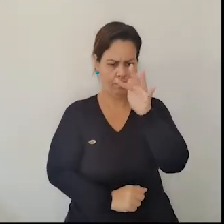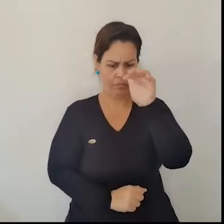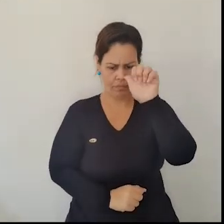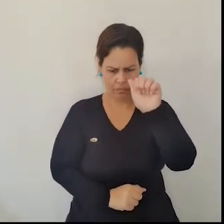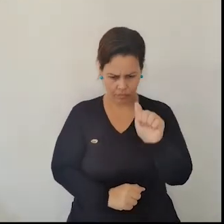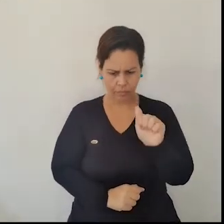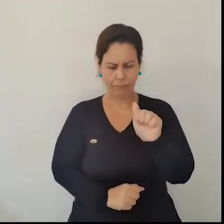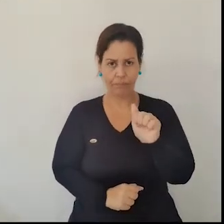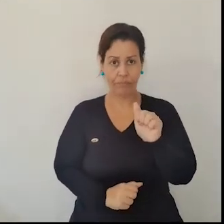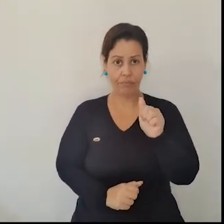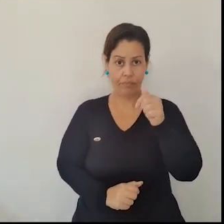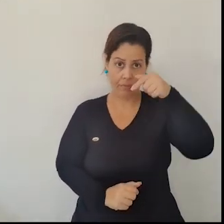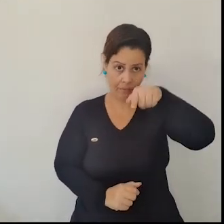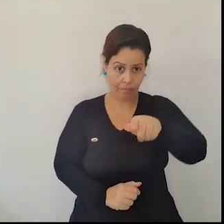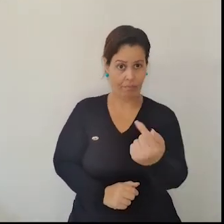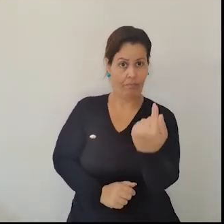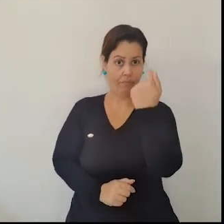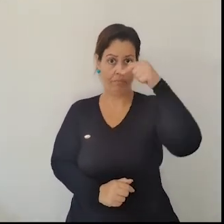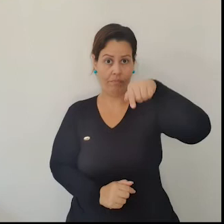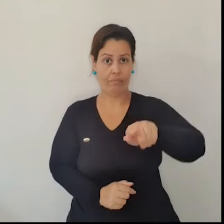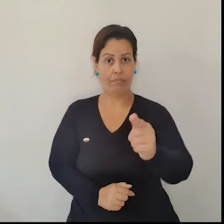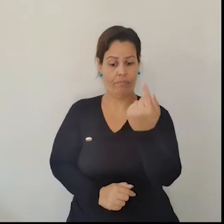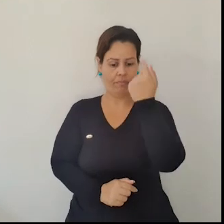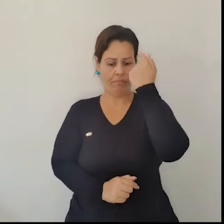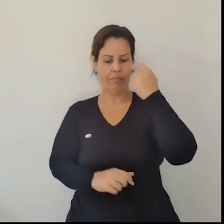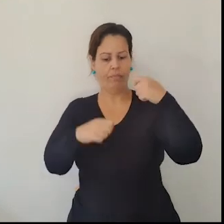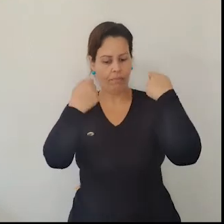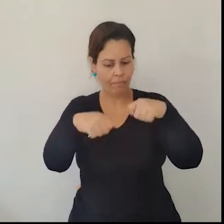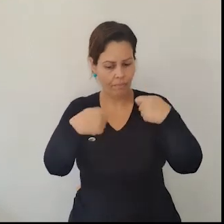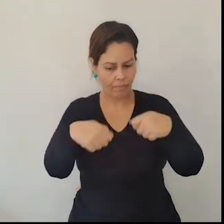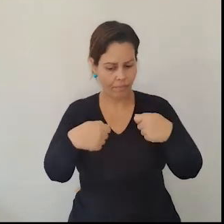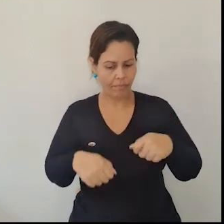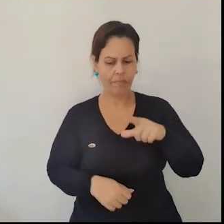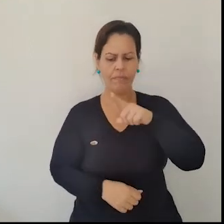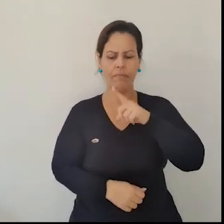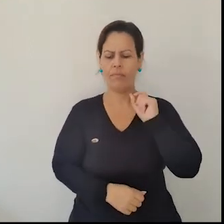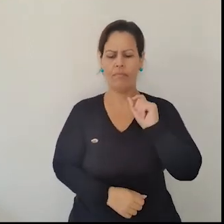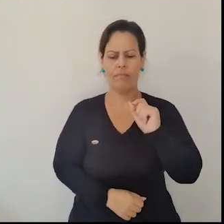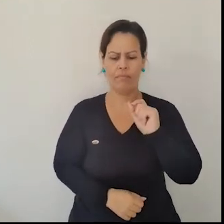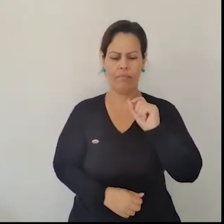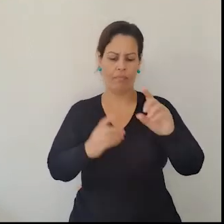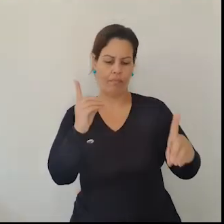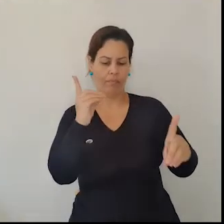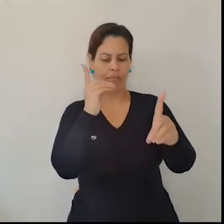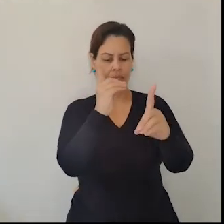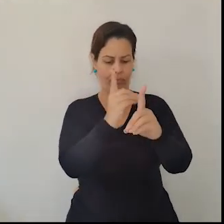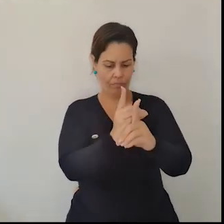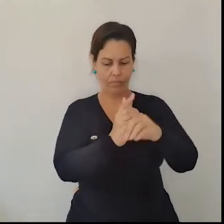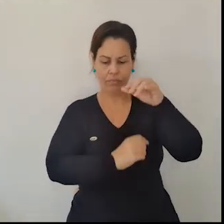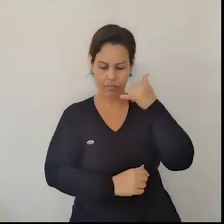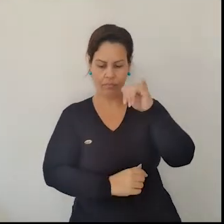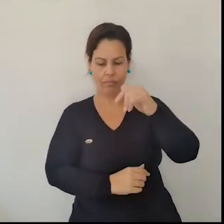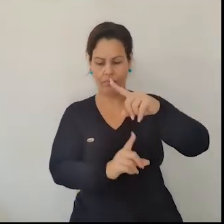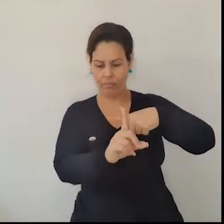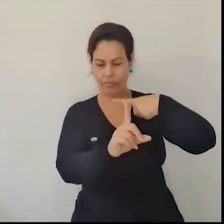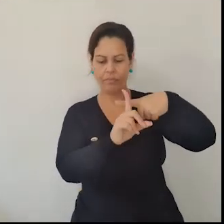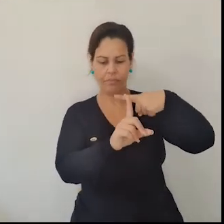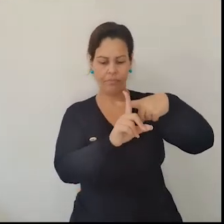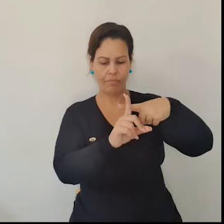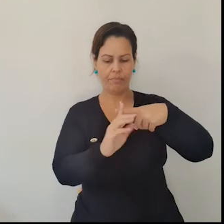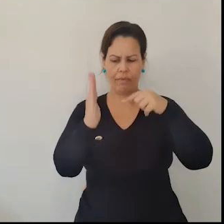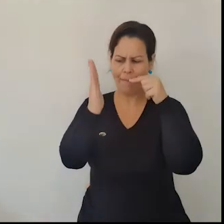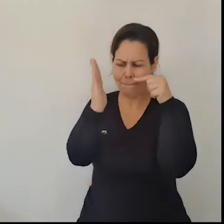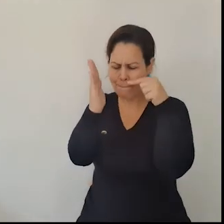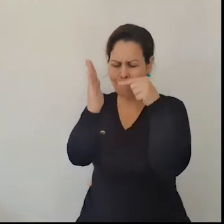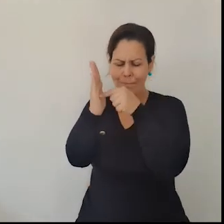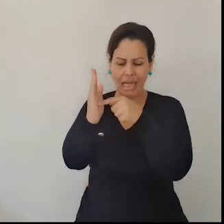deveria encontrar uma carga positiva, bastante concentrada na região central do núcleo, com massa bastante pronunciada. Rutherford propôs